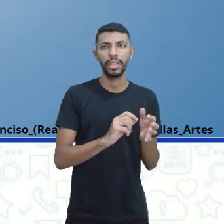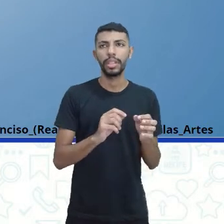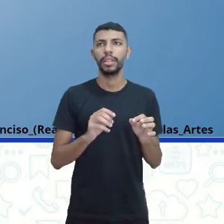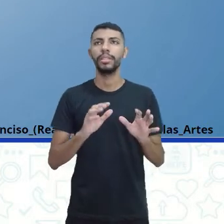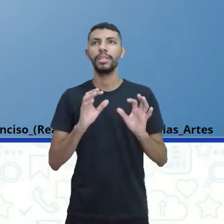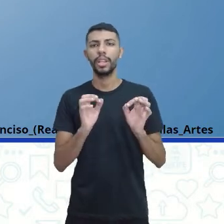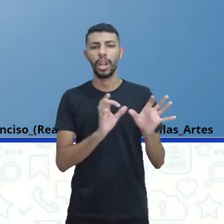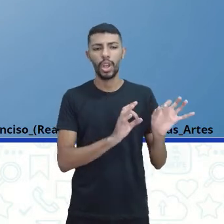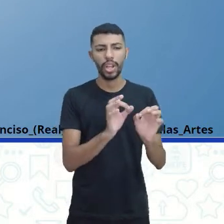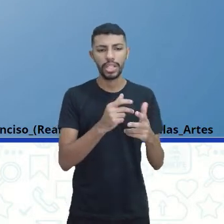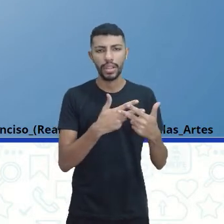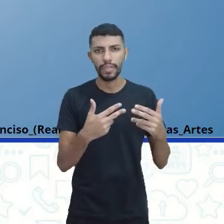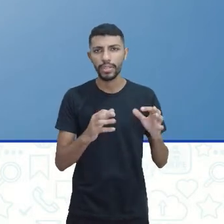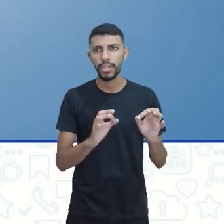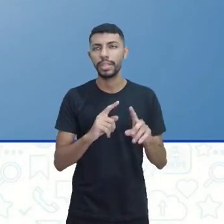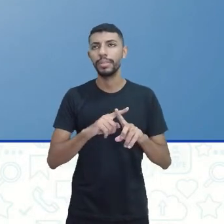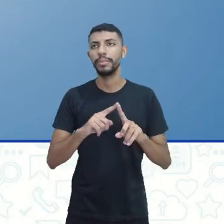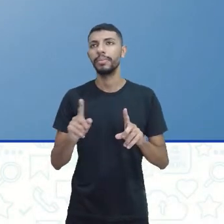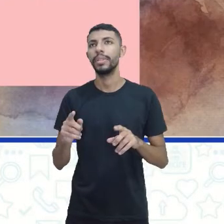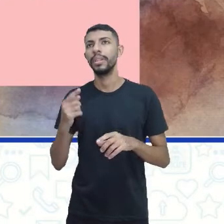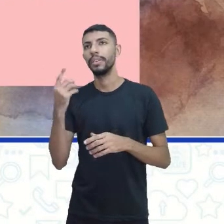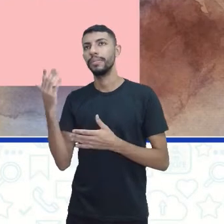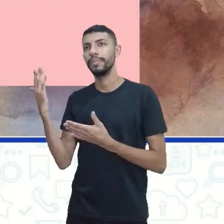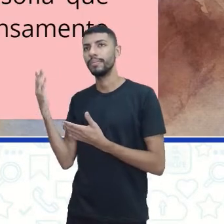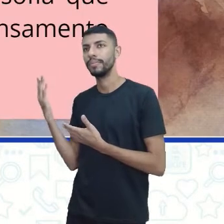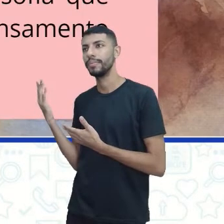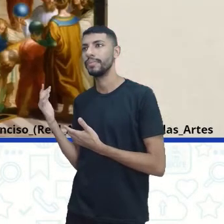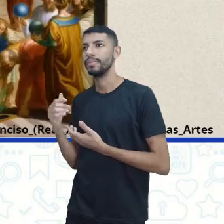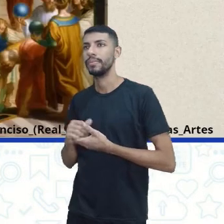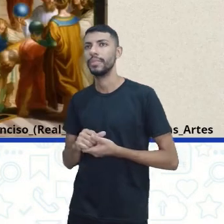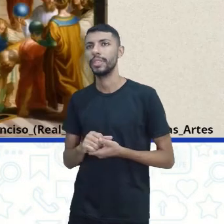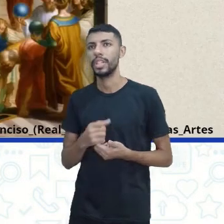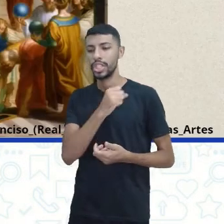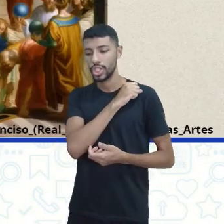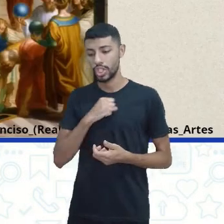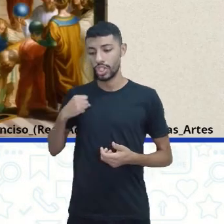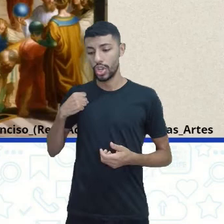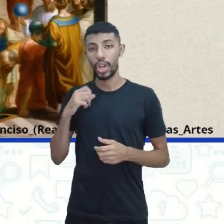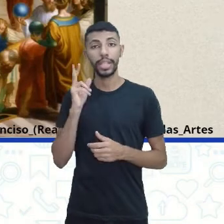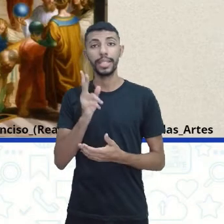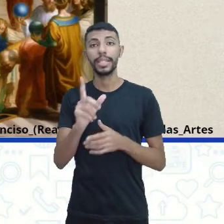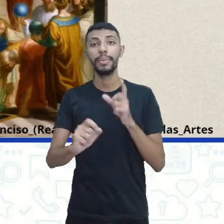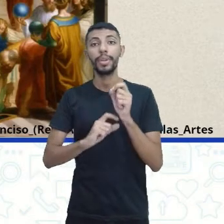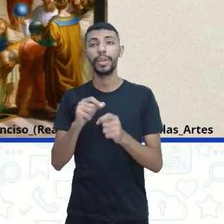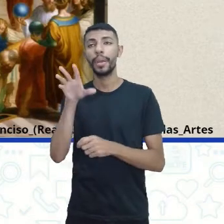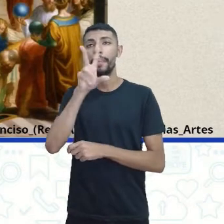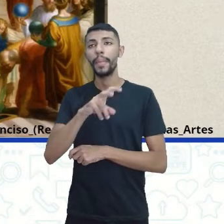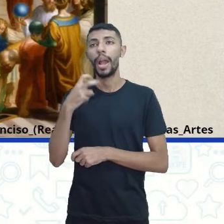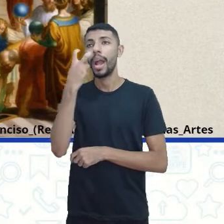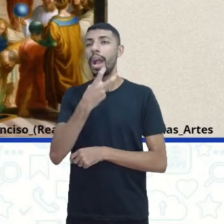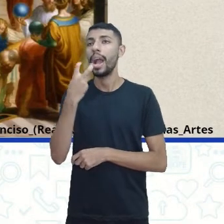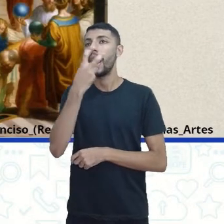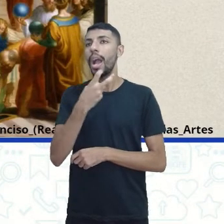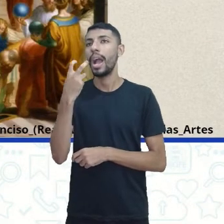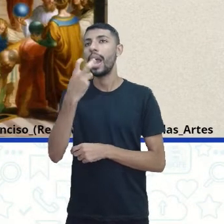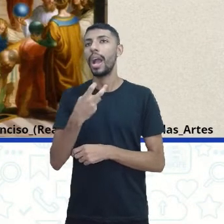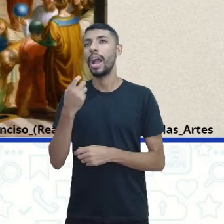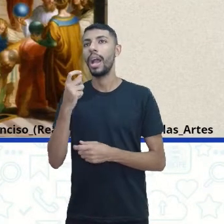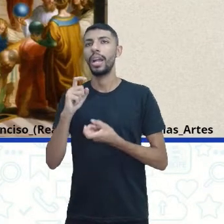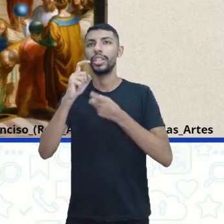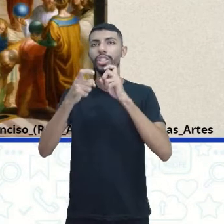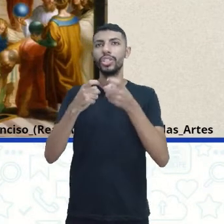e Aristóteles. Então, ele está aqui, ó, fazendo o que ele sempre faz, que é a discussão das suas ideias. Ele está mais pro